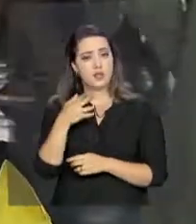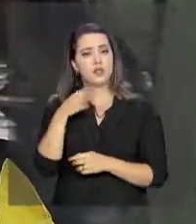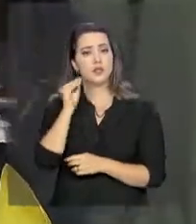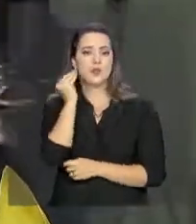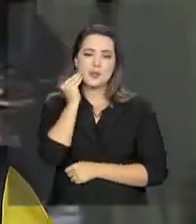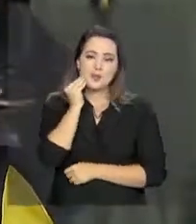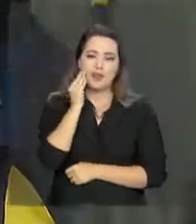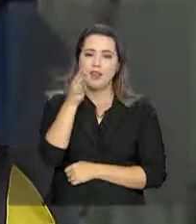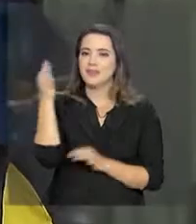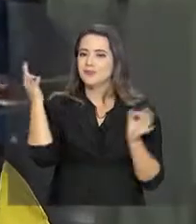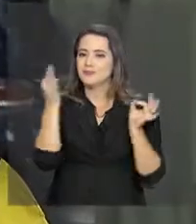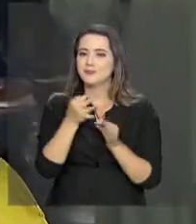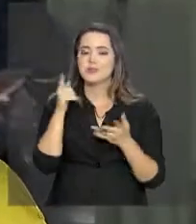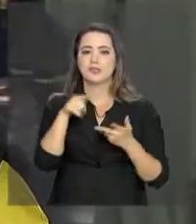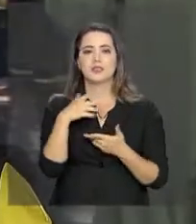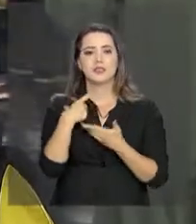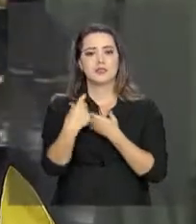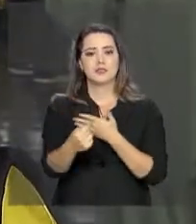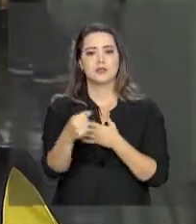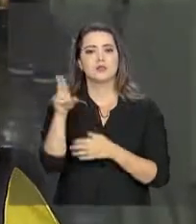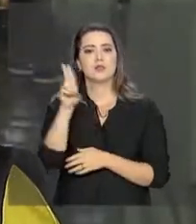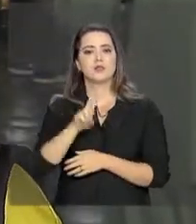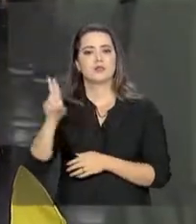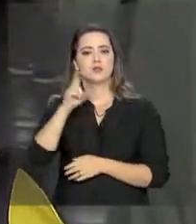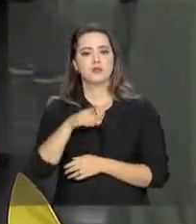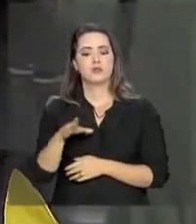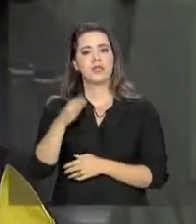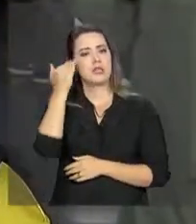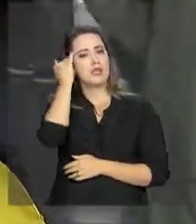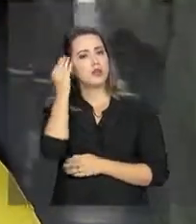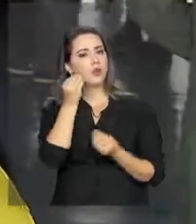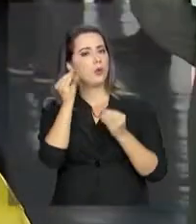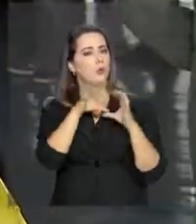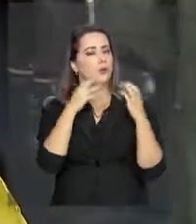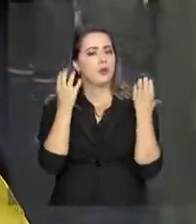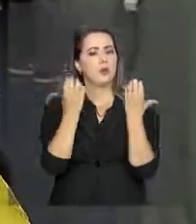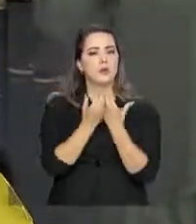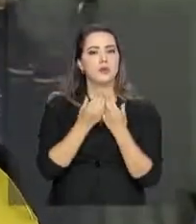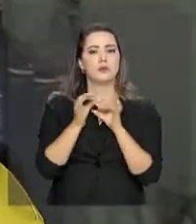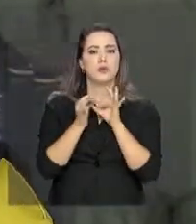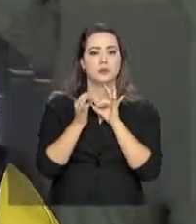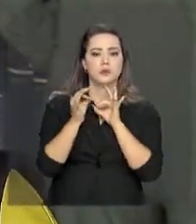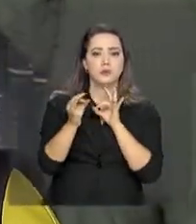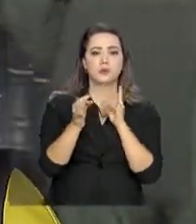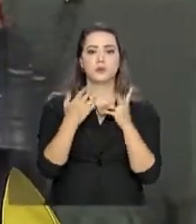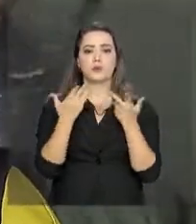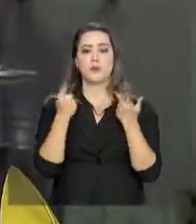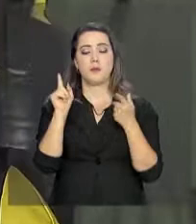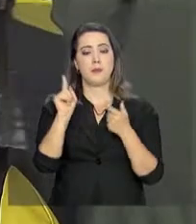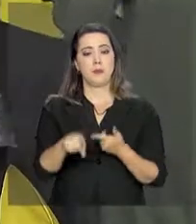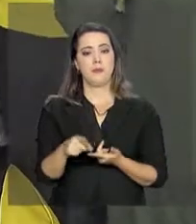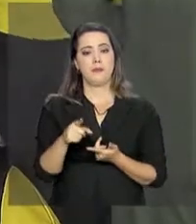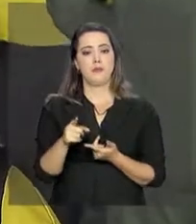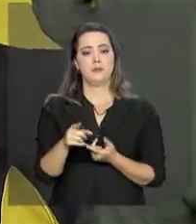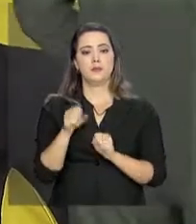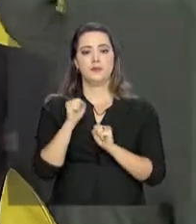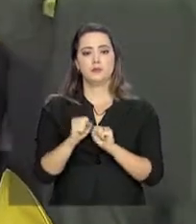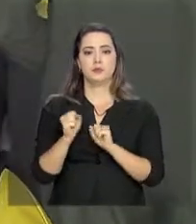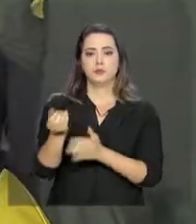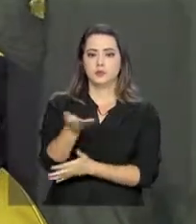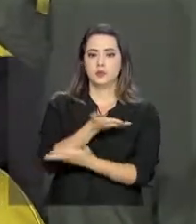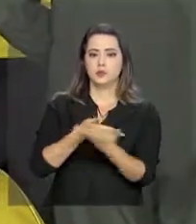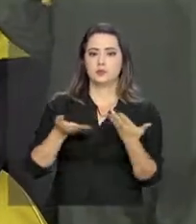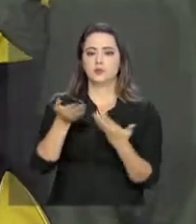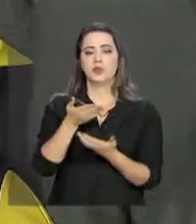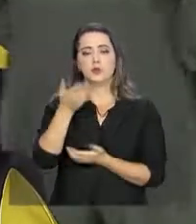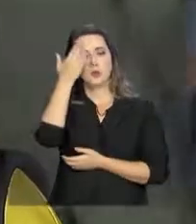poder sair um pouco dessa universidade, ter noção da comunidade em si, da extensão e poder compartilhar um